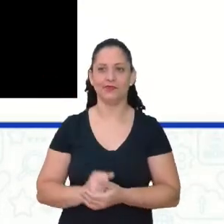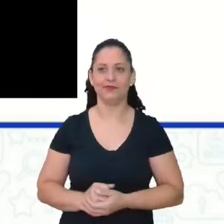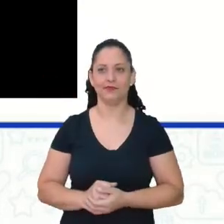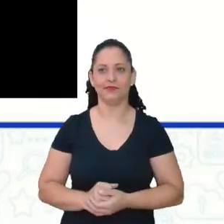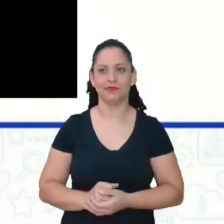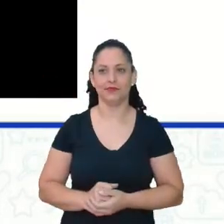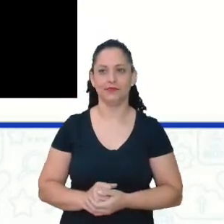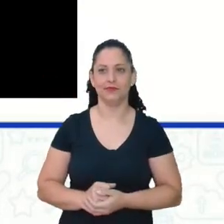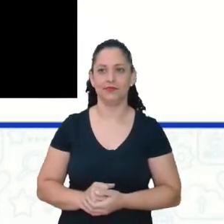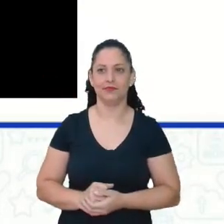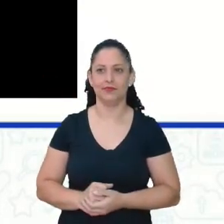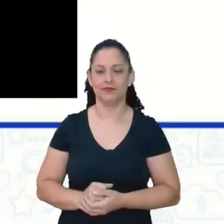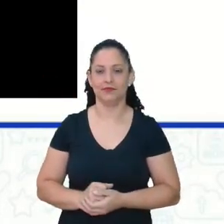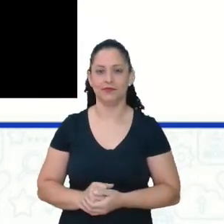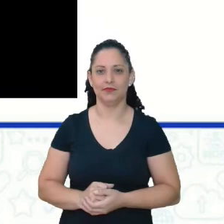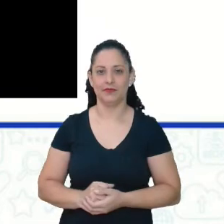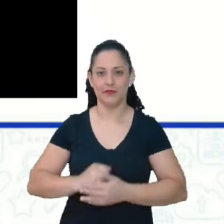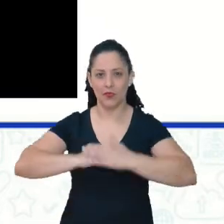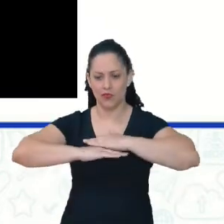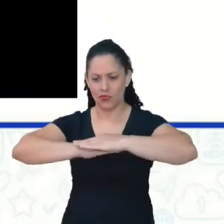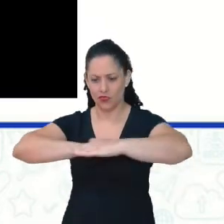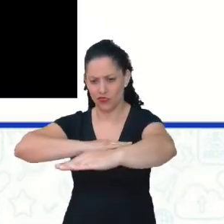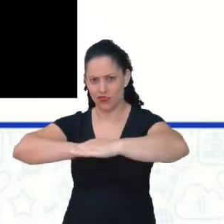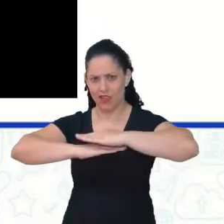O meu asfalto.